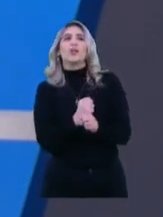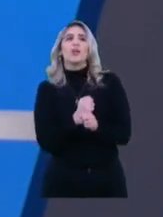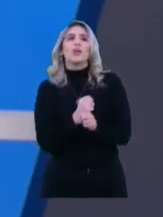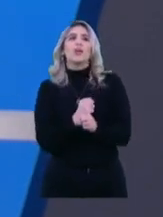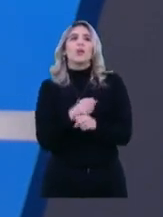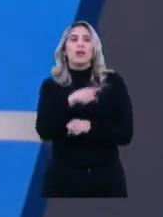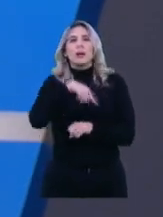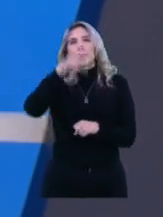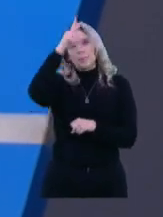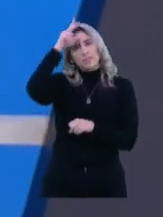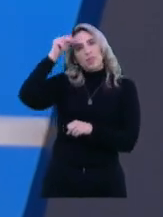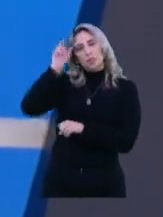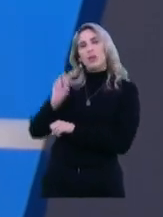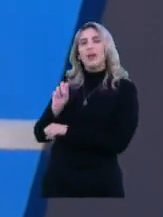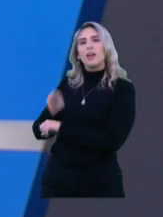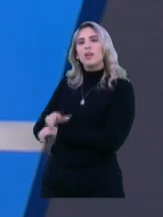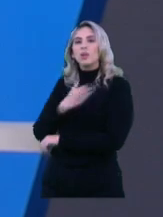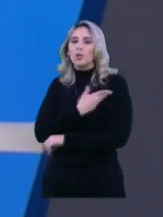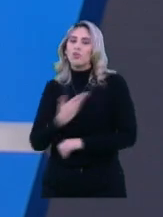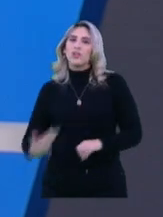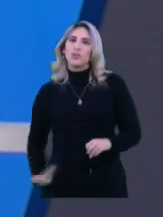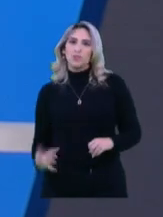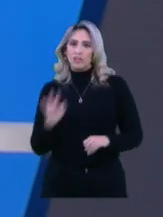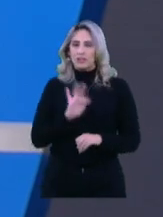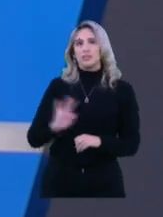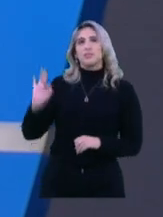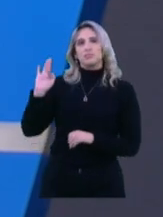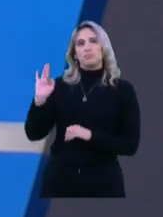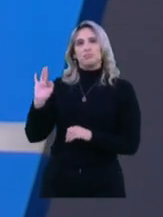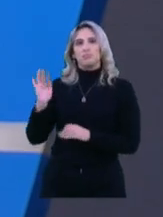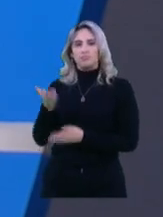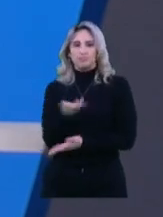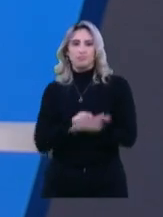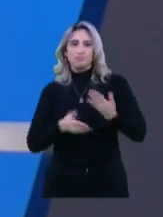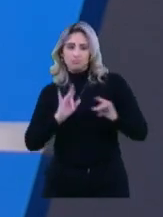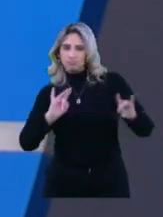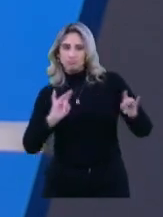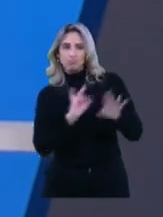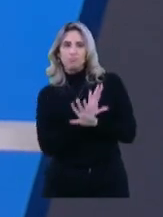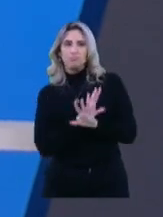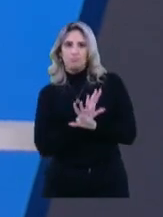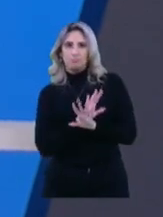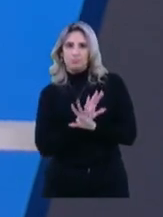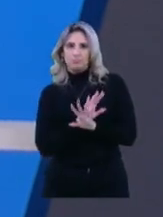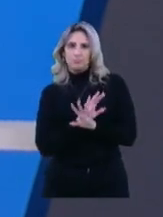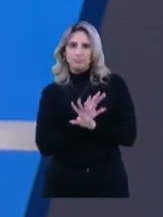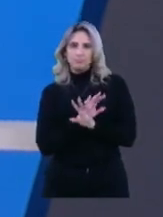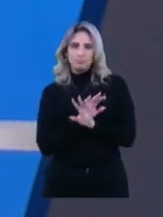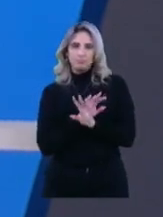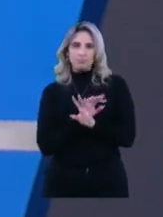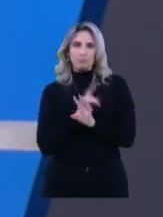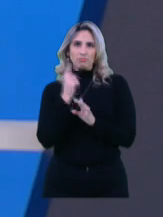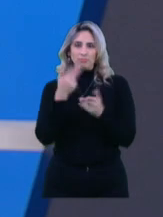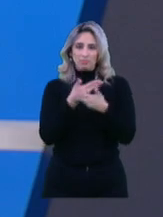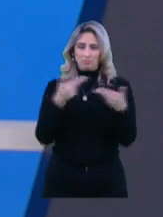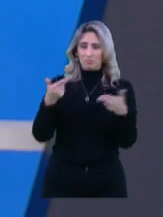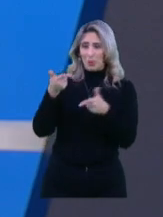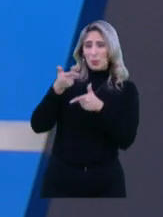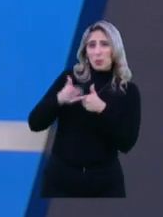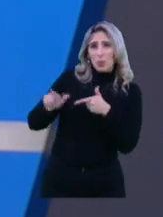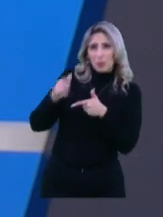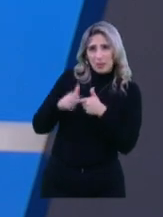quanto a prefeitura entra quanto o governo federal entra Mas se me permite só concluir e um dos grandes